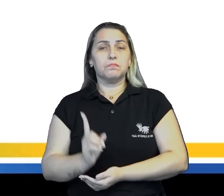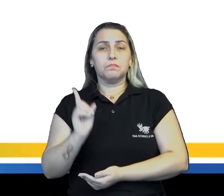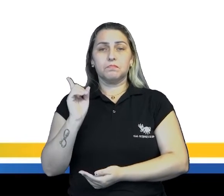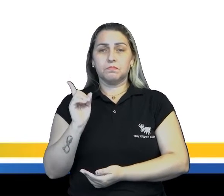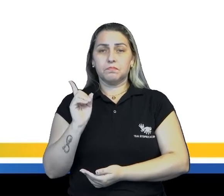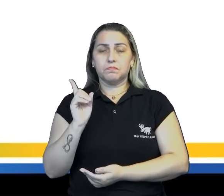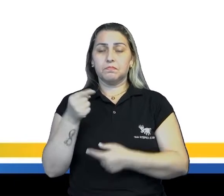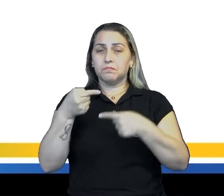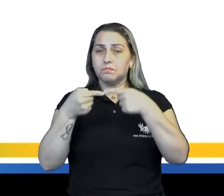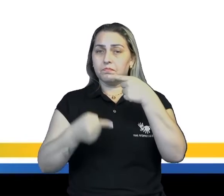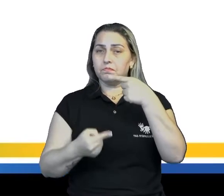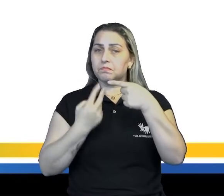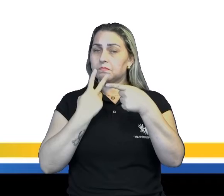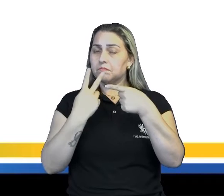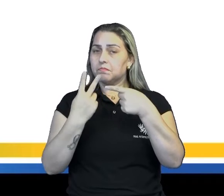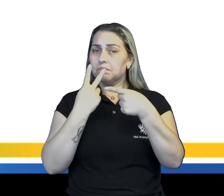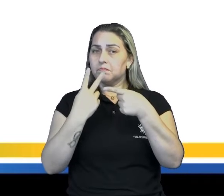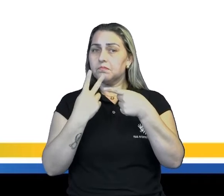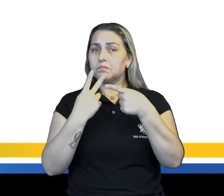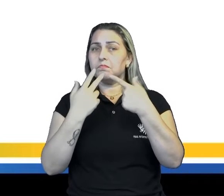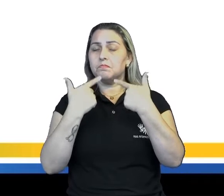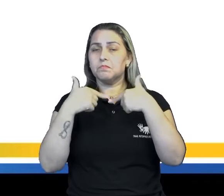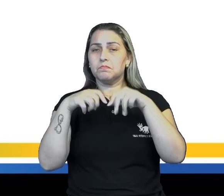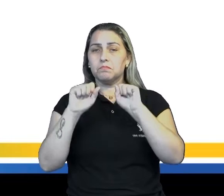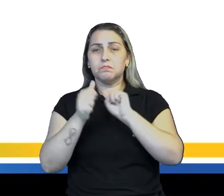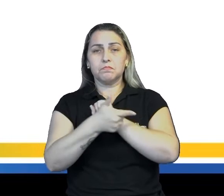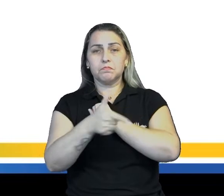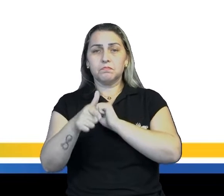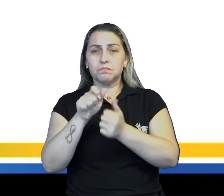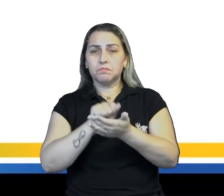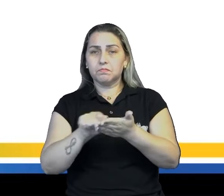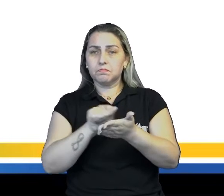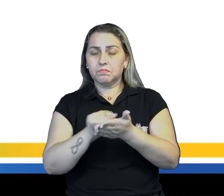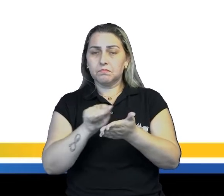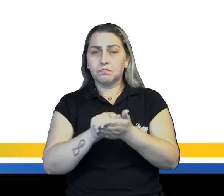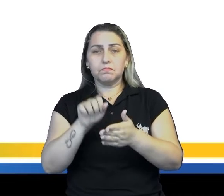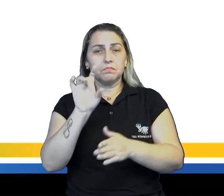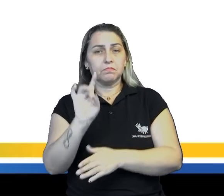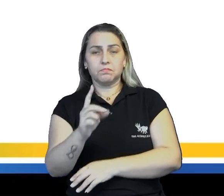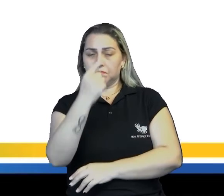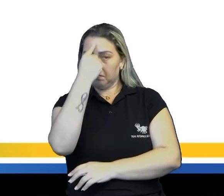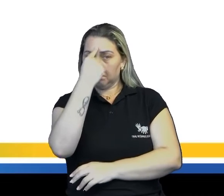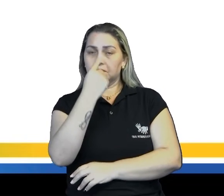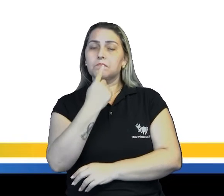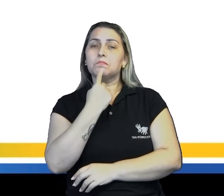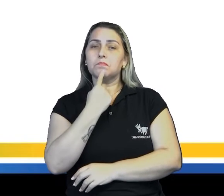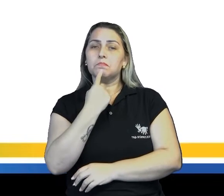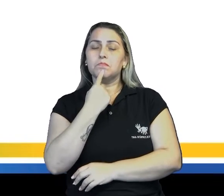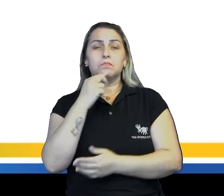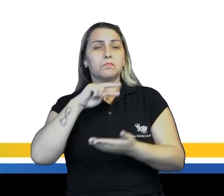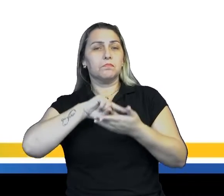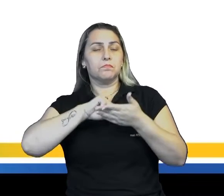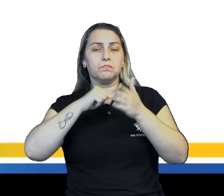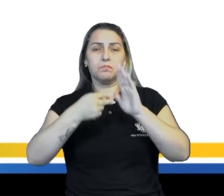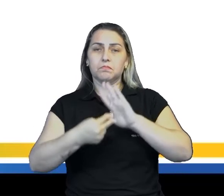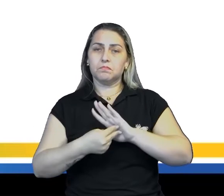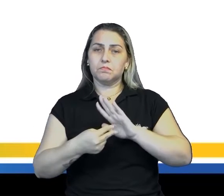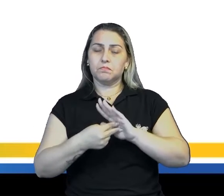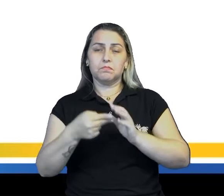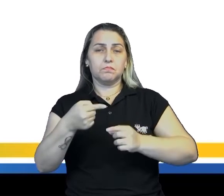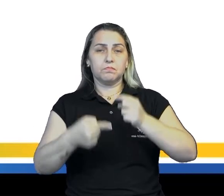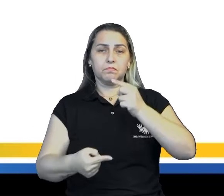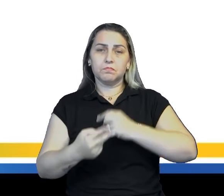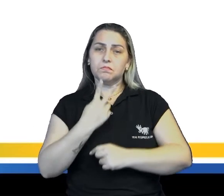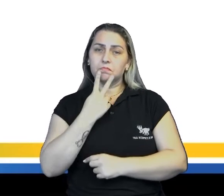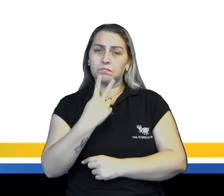Agora, proibido fumar, linguagem não verbal, porque é apenas uma imagem que significa